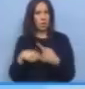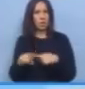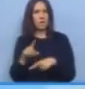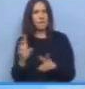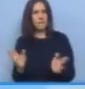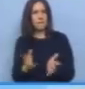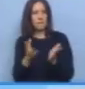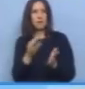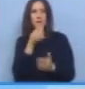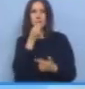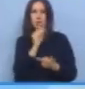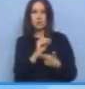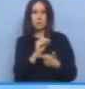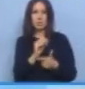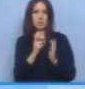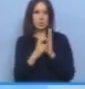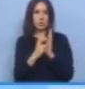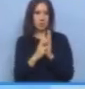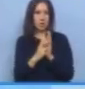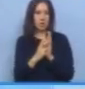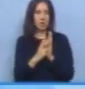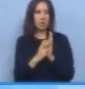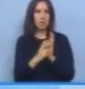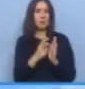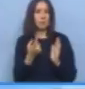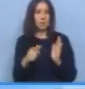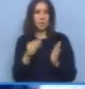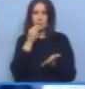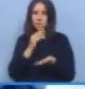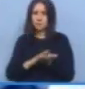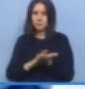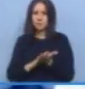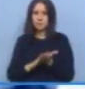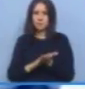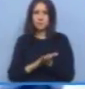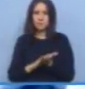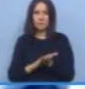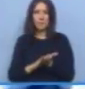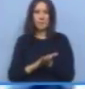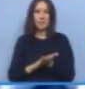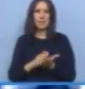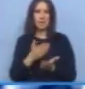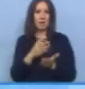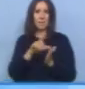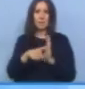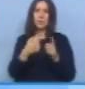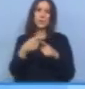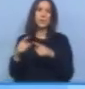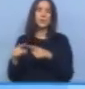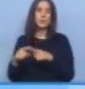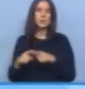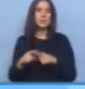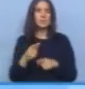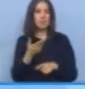a gastronomia síria, não é? Através de um restaurante que serve pratos com essas